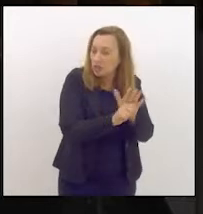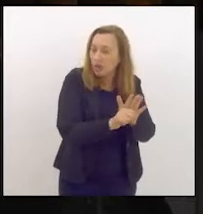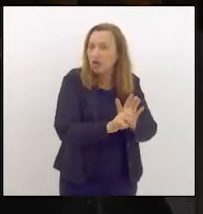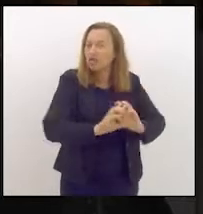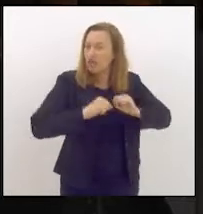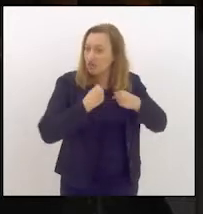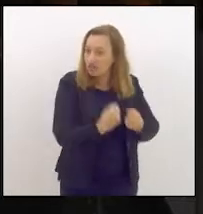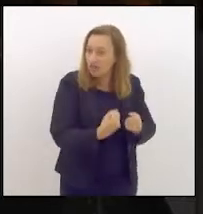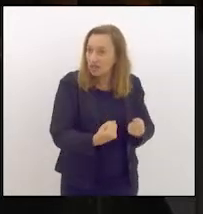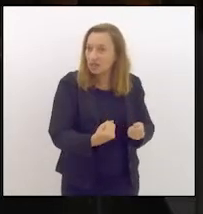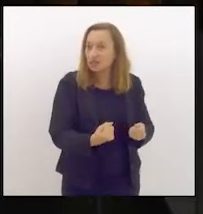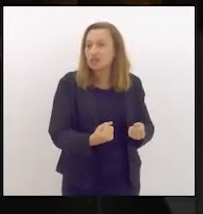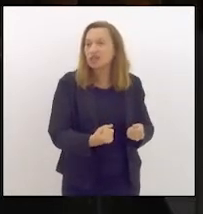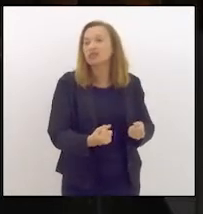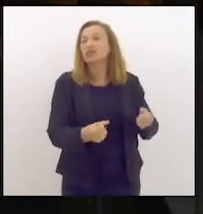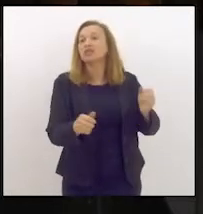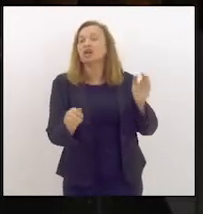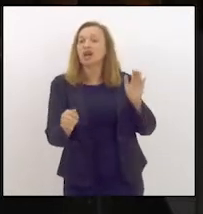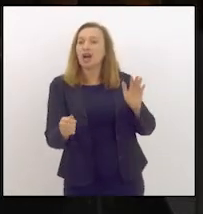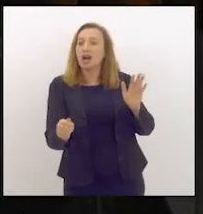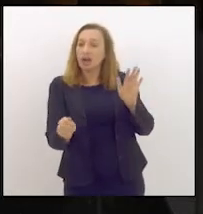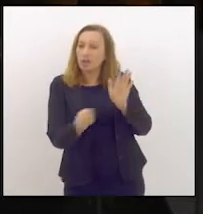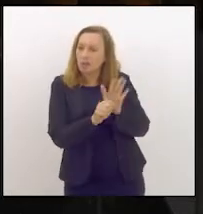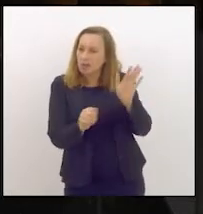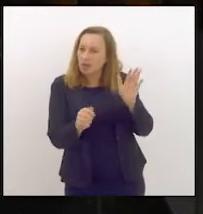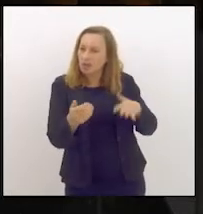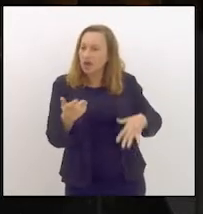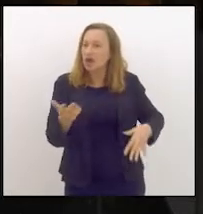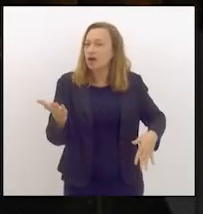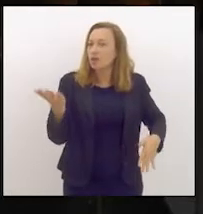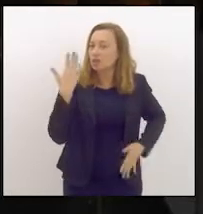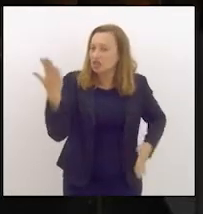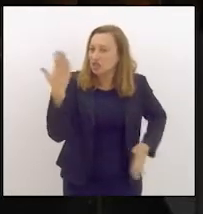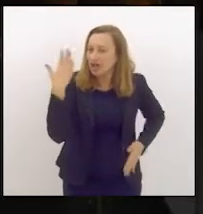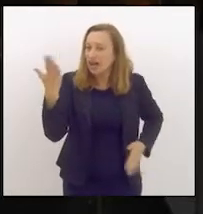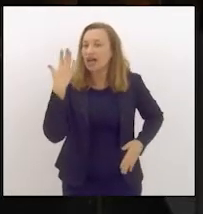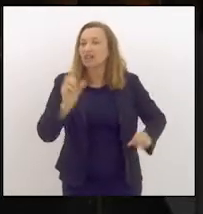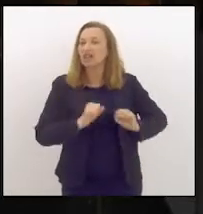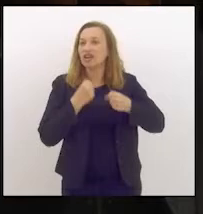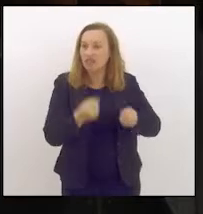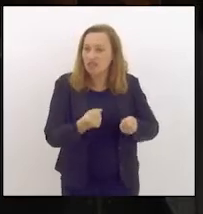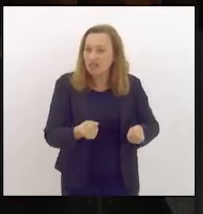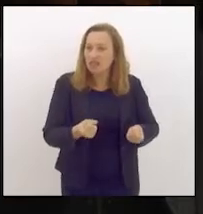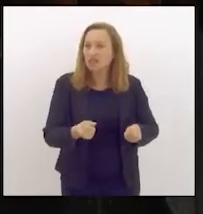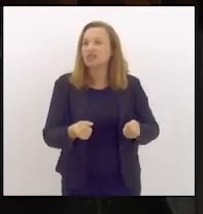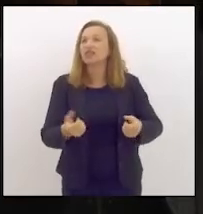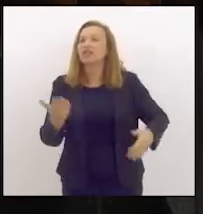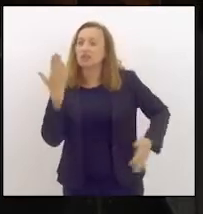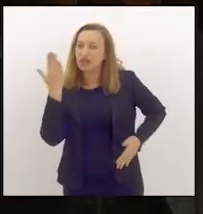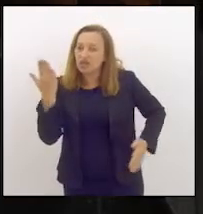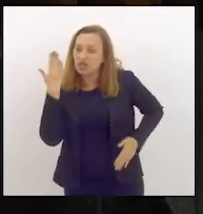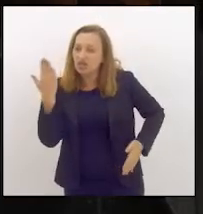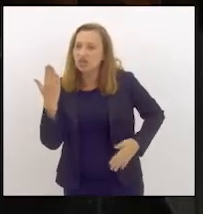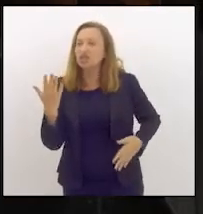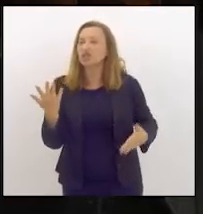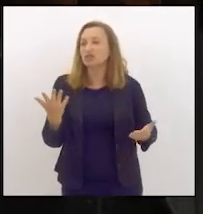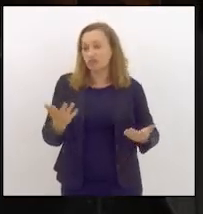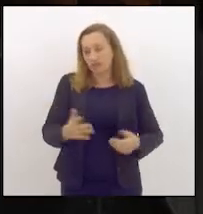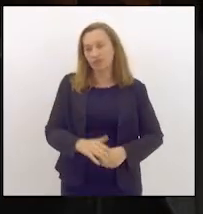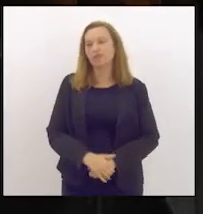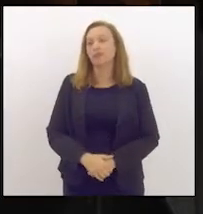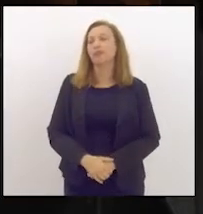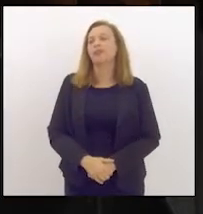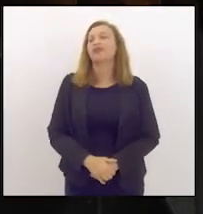mesma bancada que defende a bandidolatria que defende o odiar marginais atrás o Marco